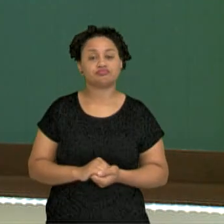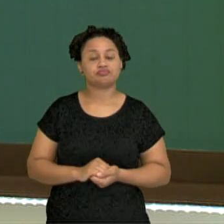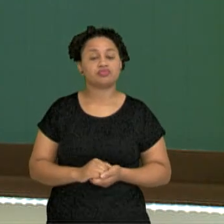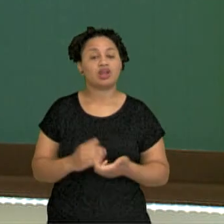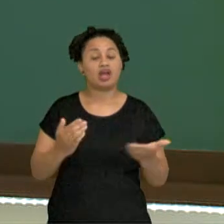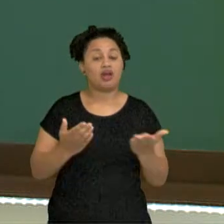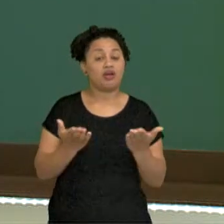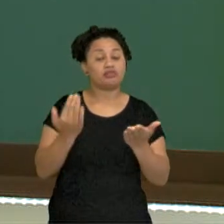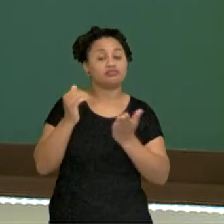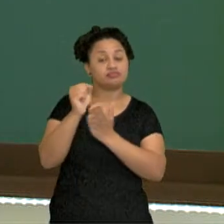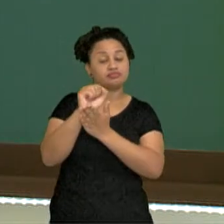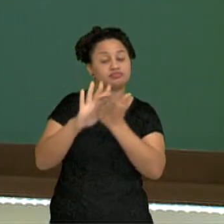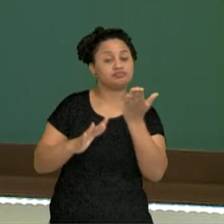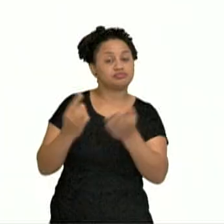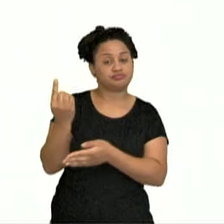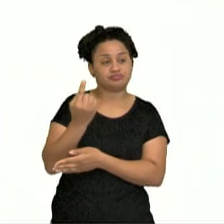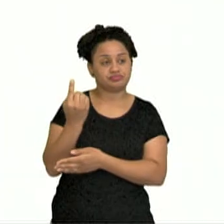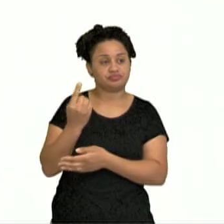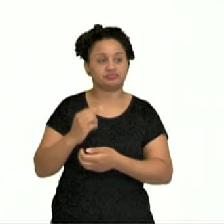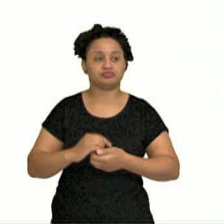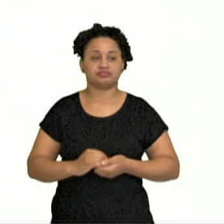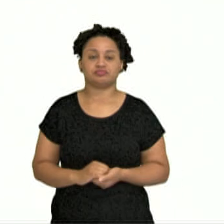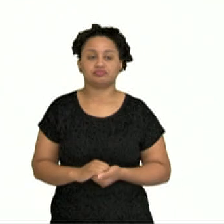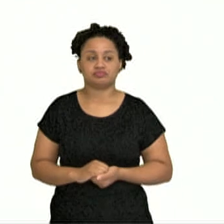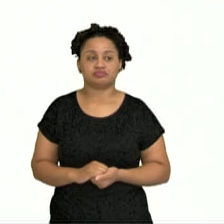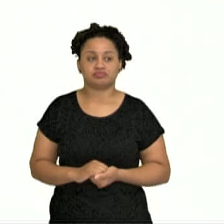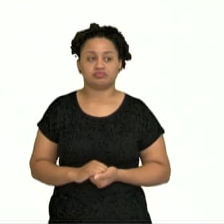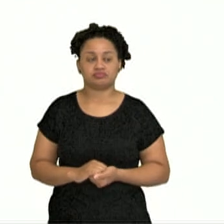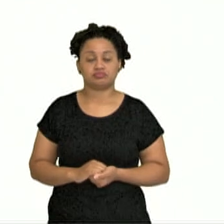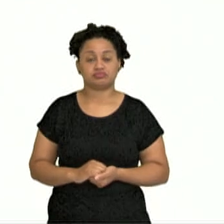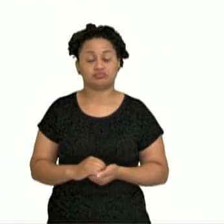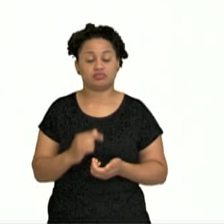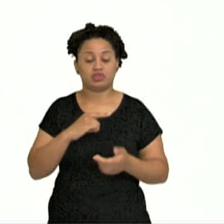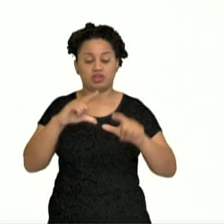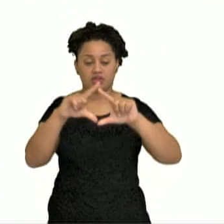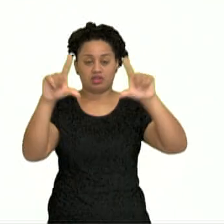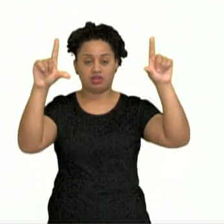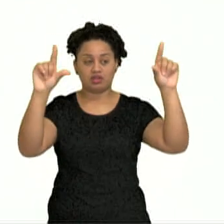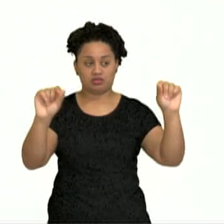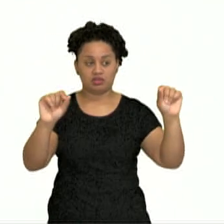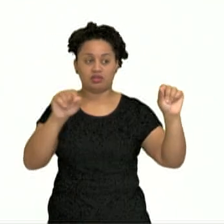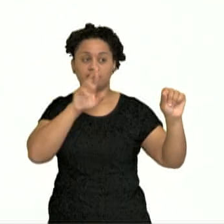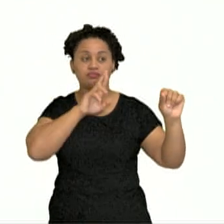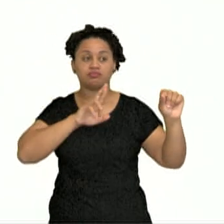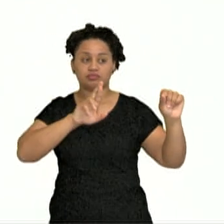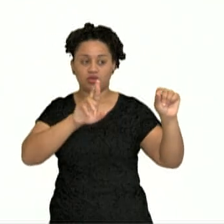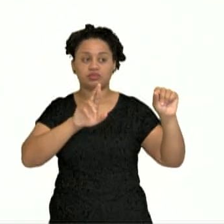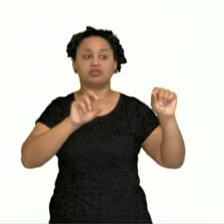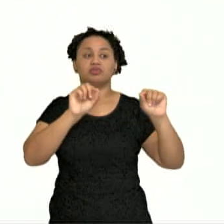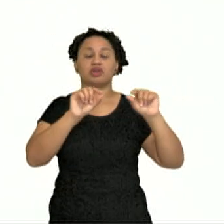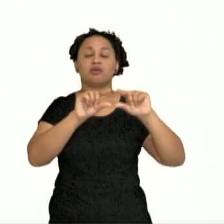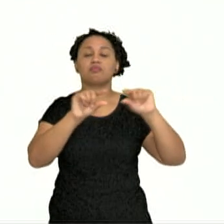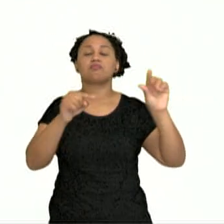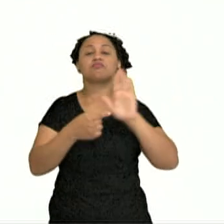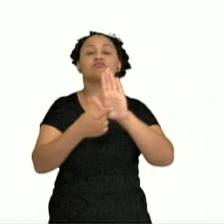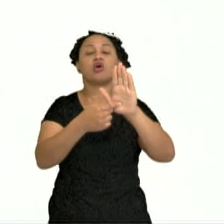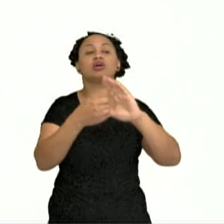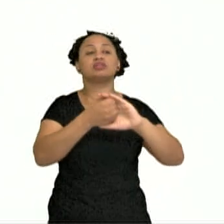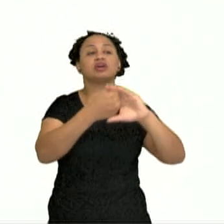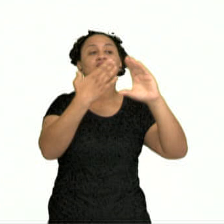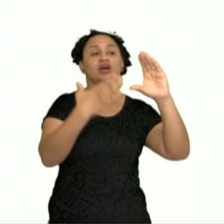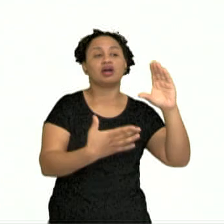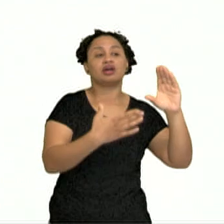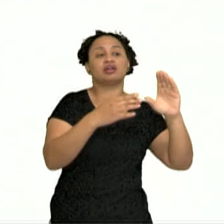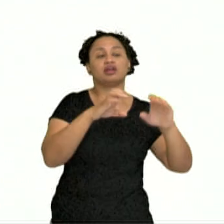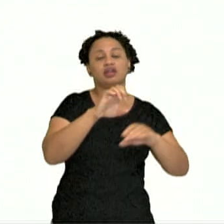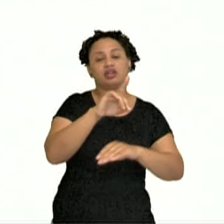Vamos à atividade número 1. Leia o trecho e faça o seguinte: destaque as características